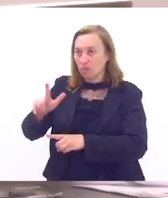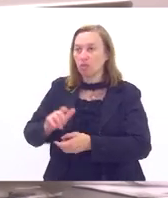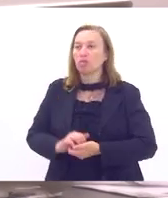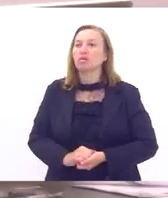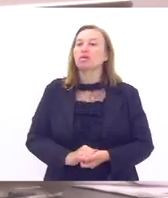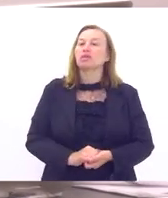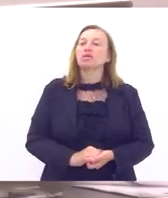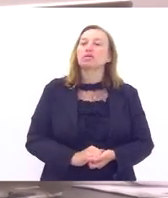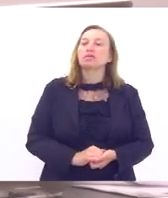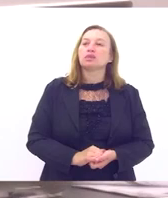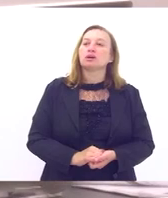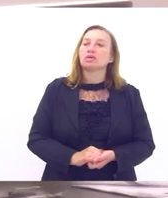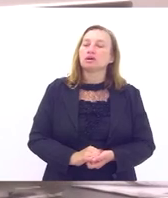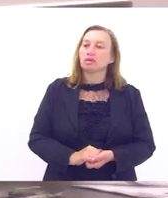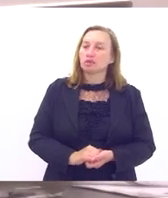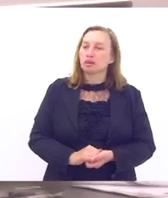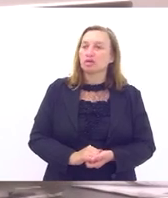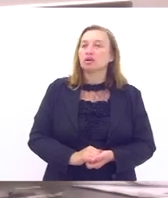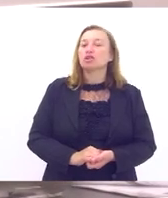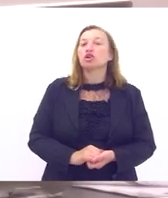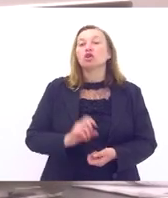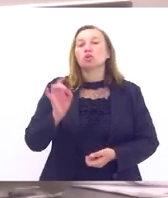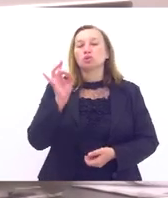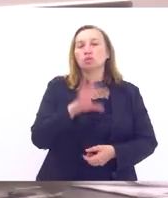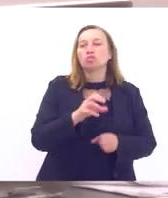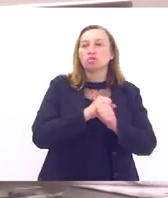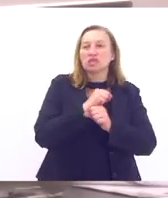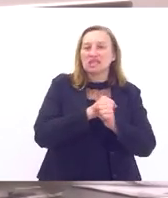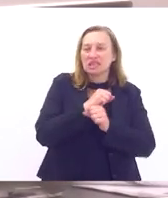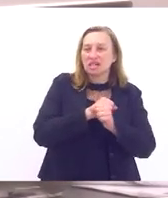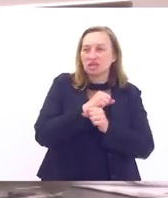da doença. Nos últimos anos,